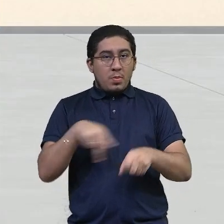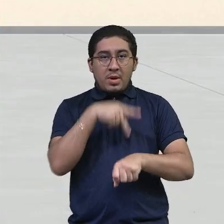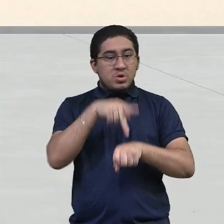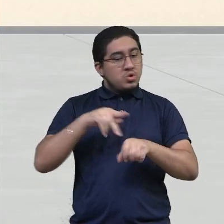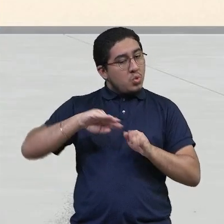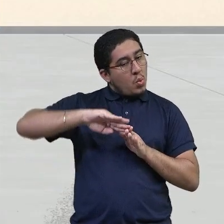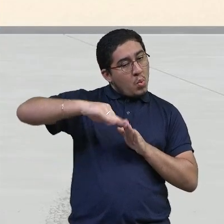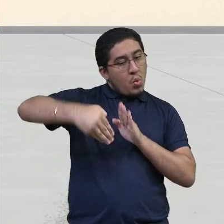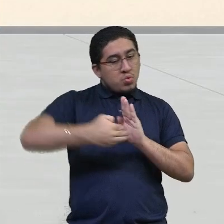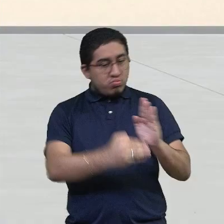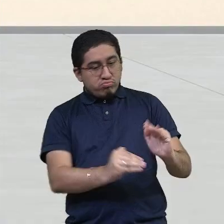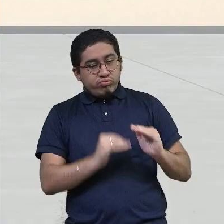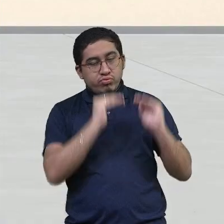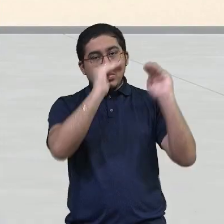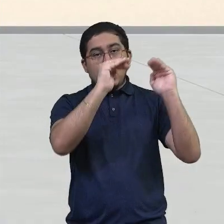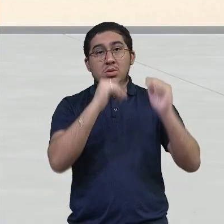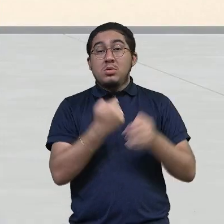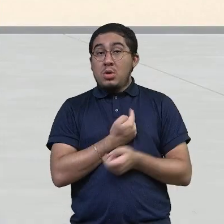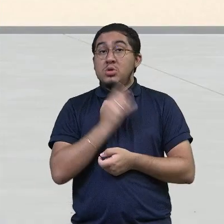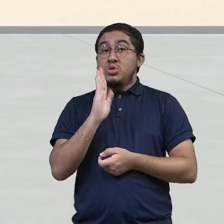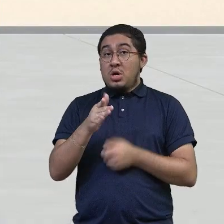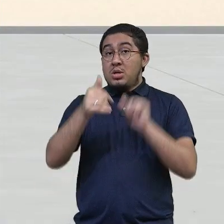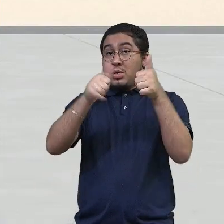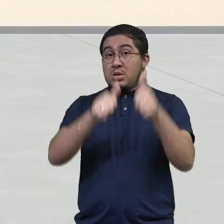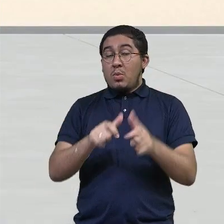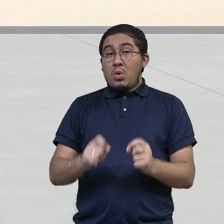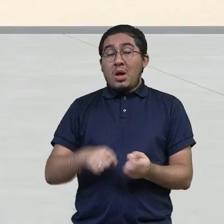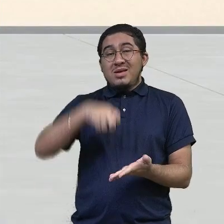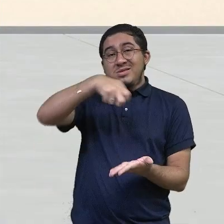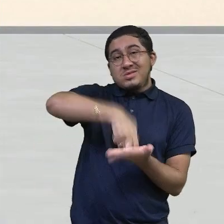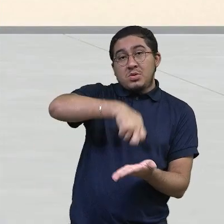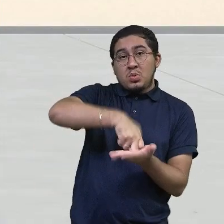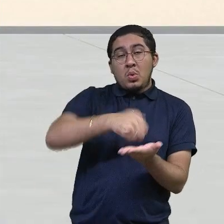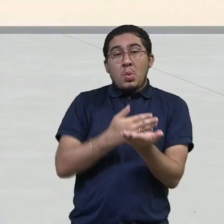já verificou em alguns outros momentos que a ditadura começou em